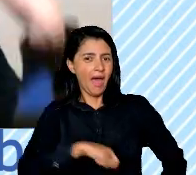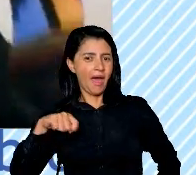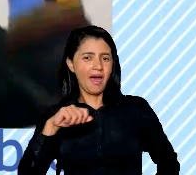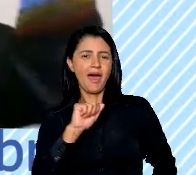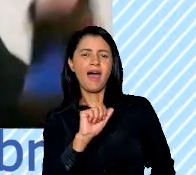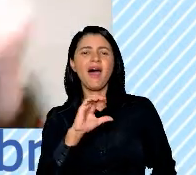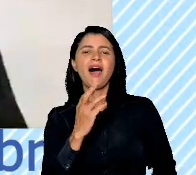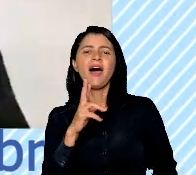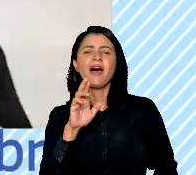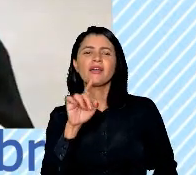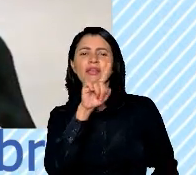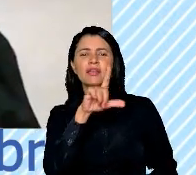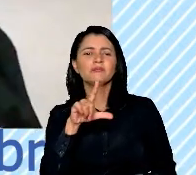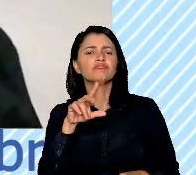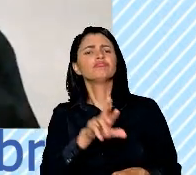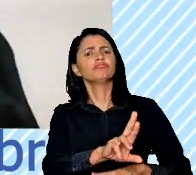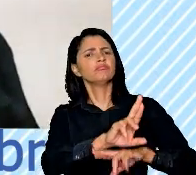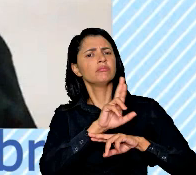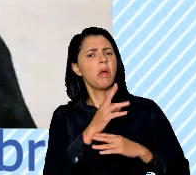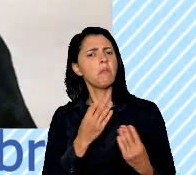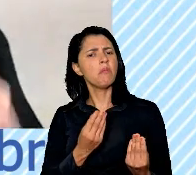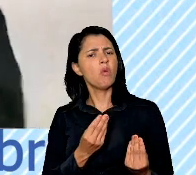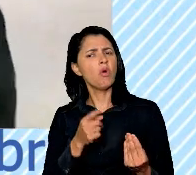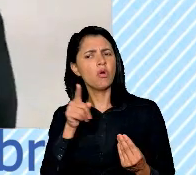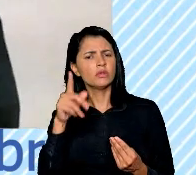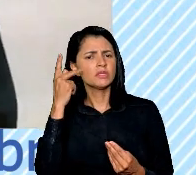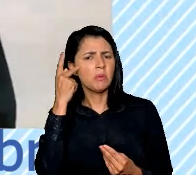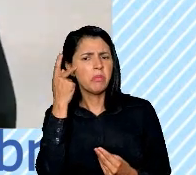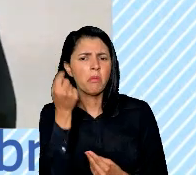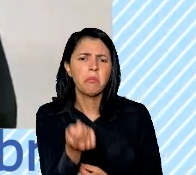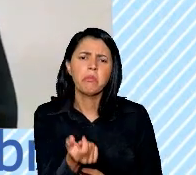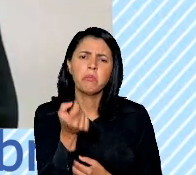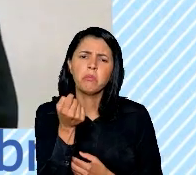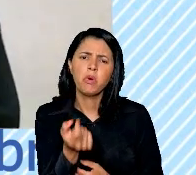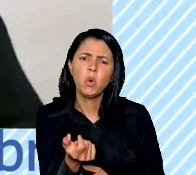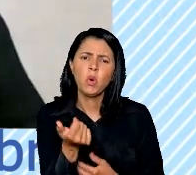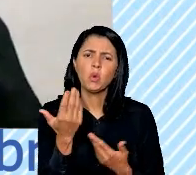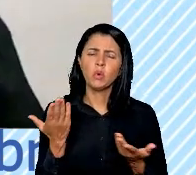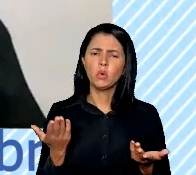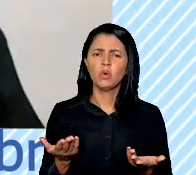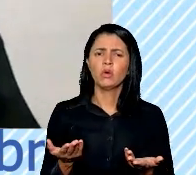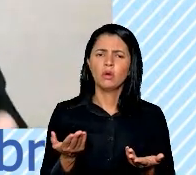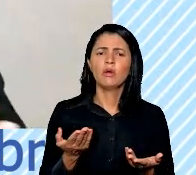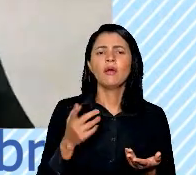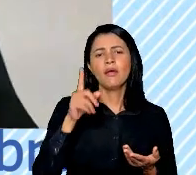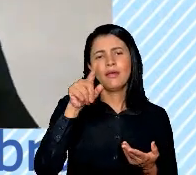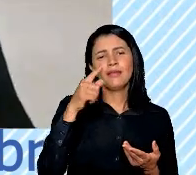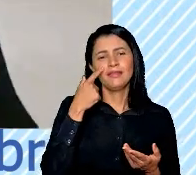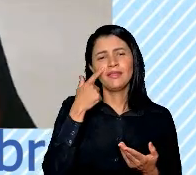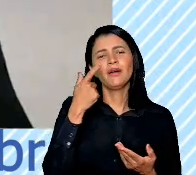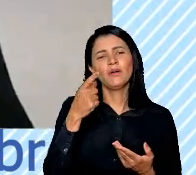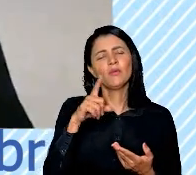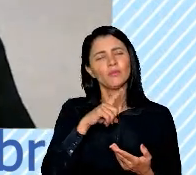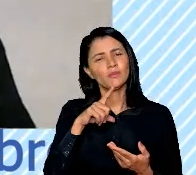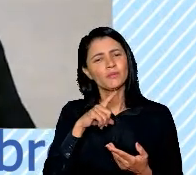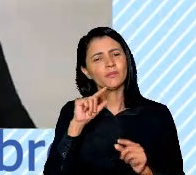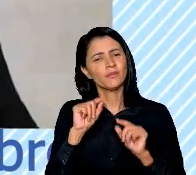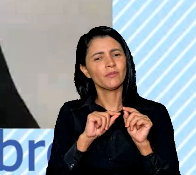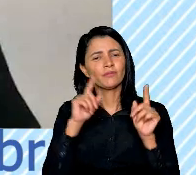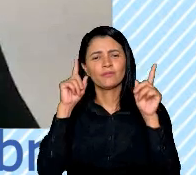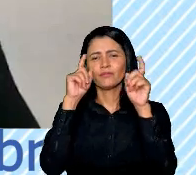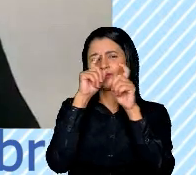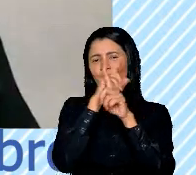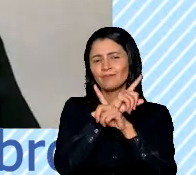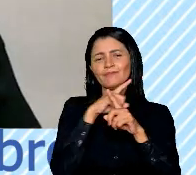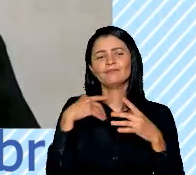o Acre está super representado e o estado de São Paulo está subrepresentado. Eu tenho